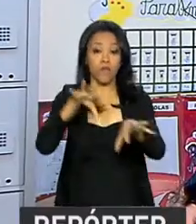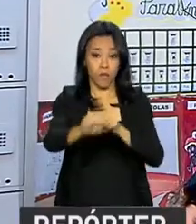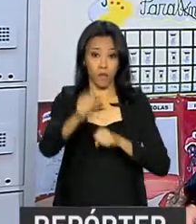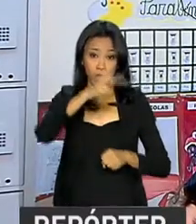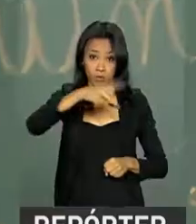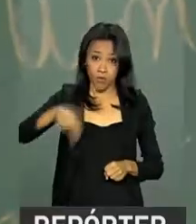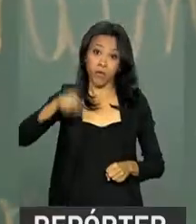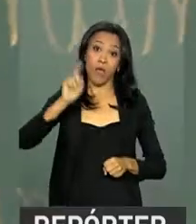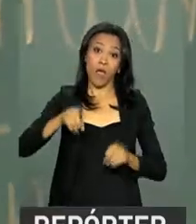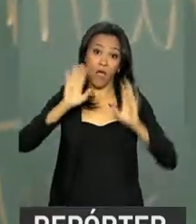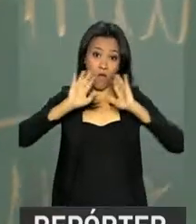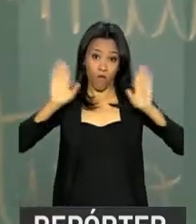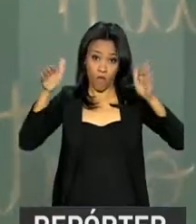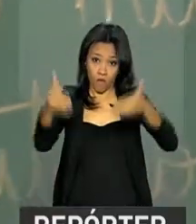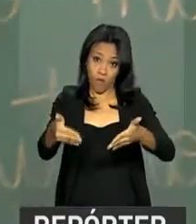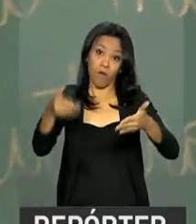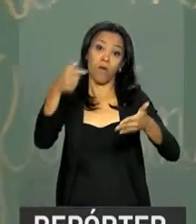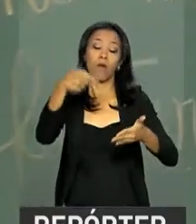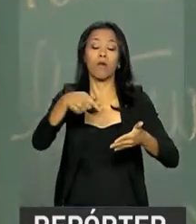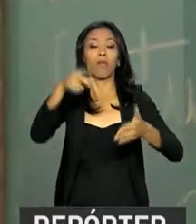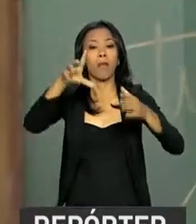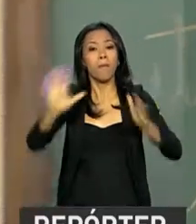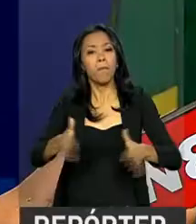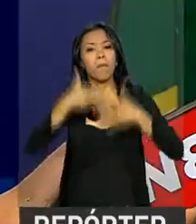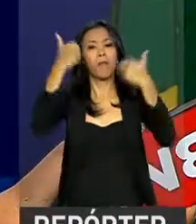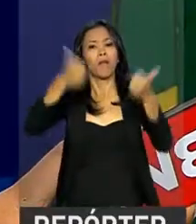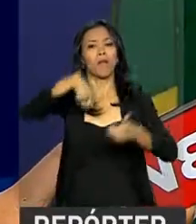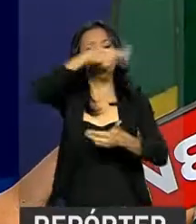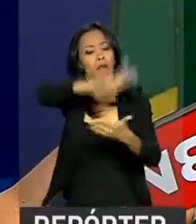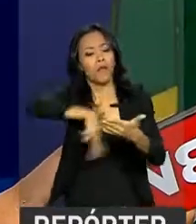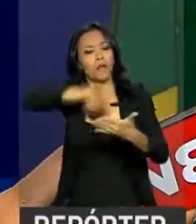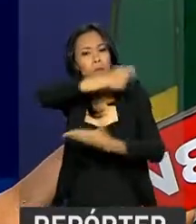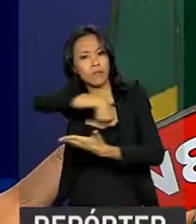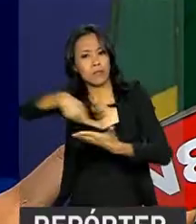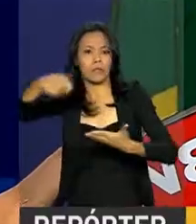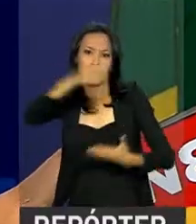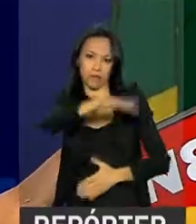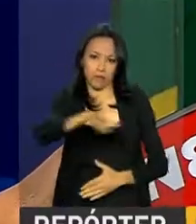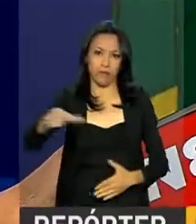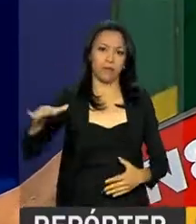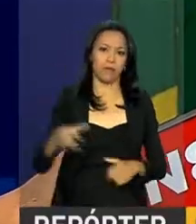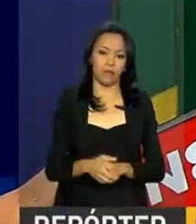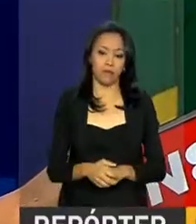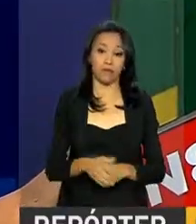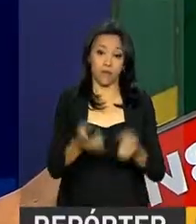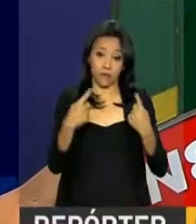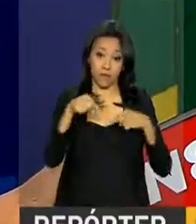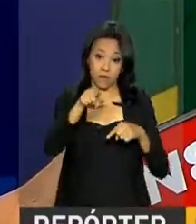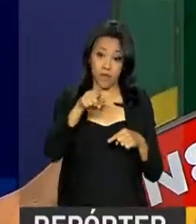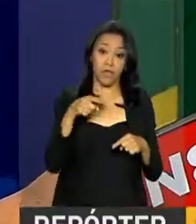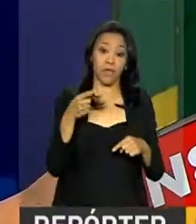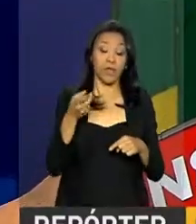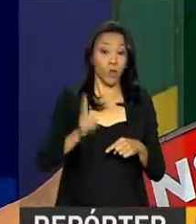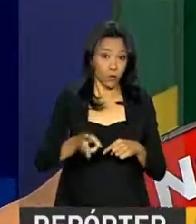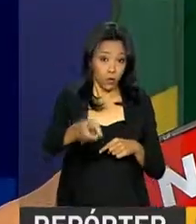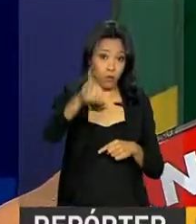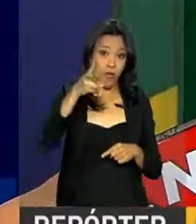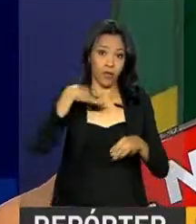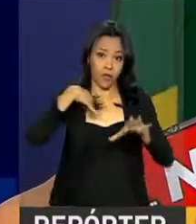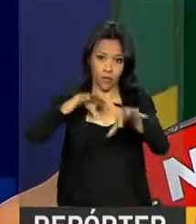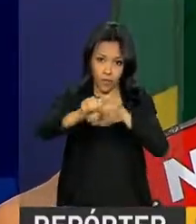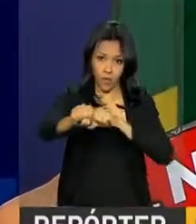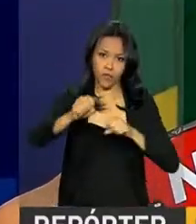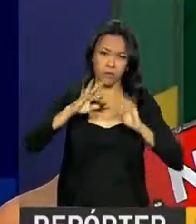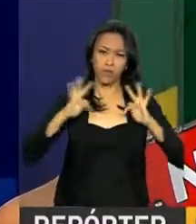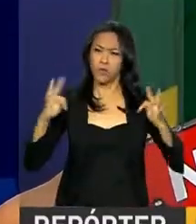é um dos focos para melhorar o índice de alfabetização acredito que o foco na formação inicial e continuada de todos os